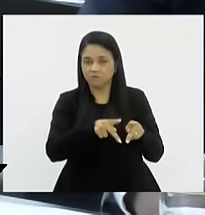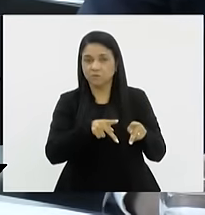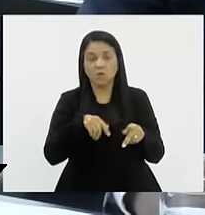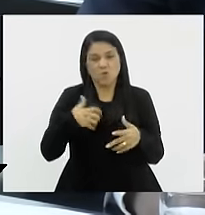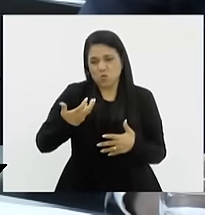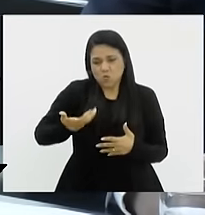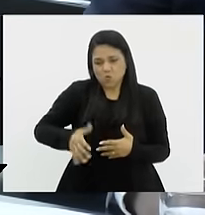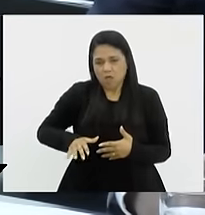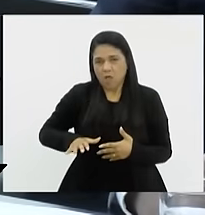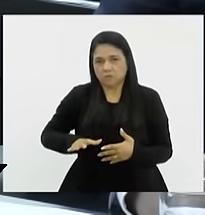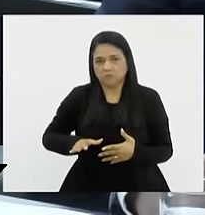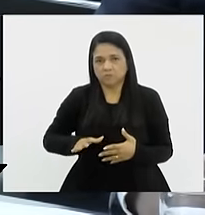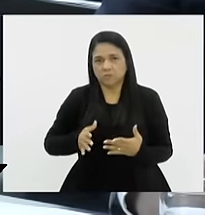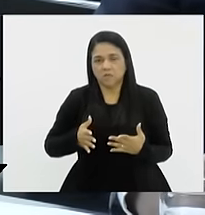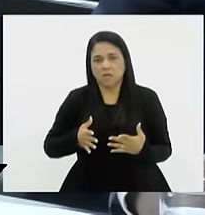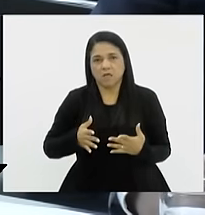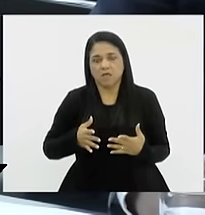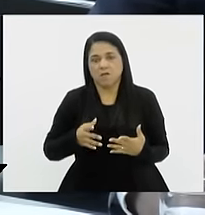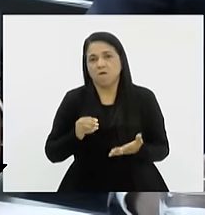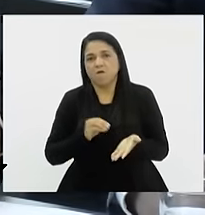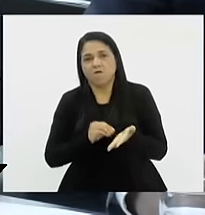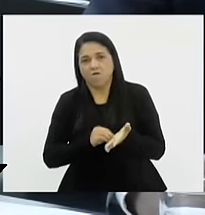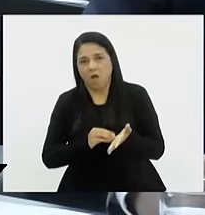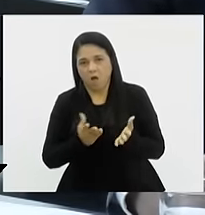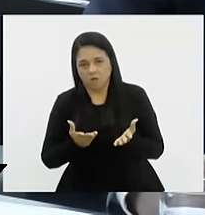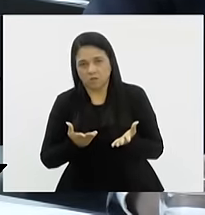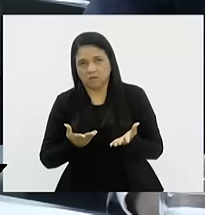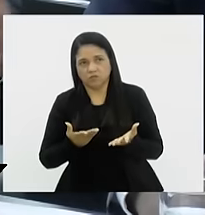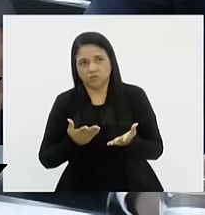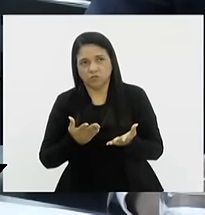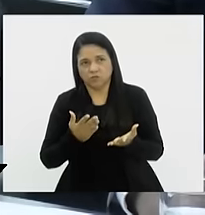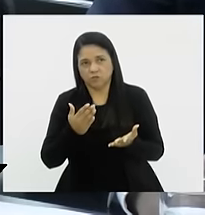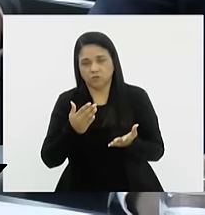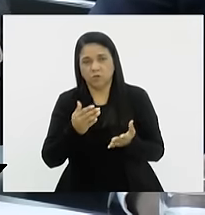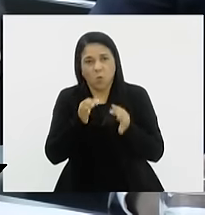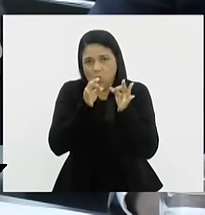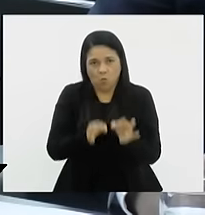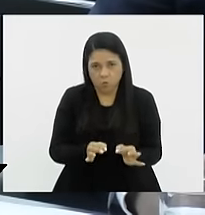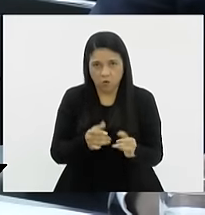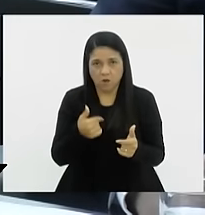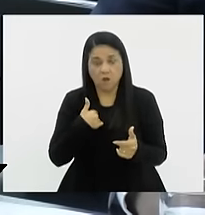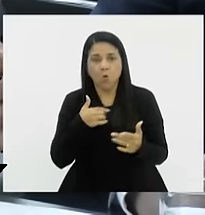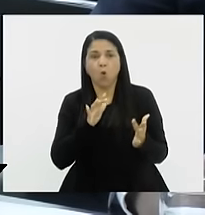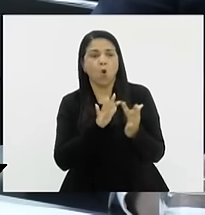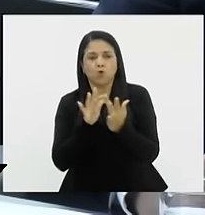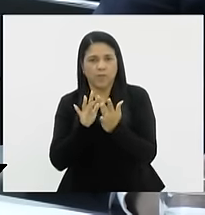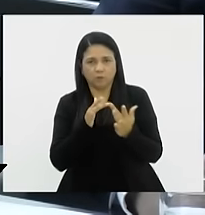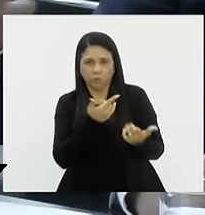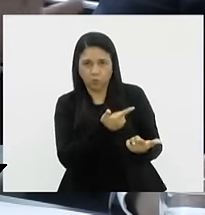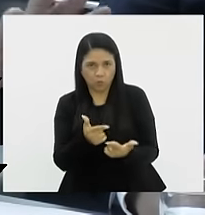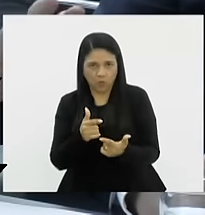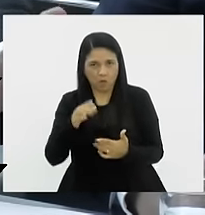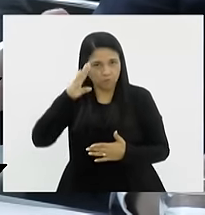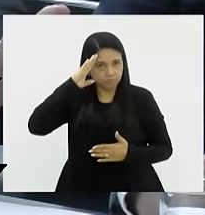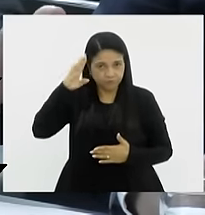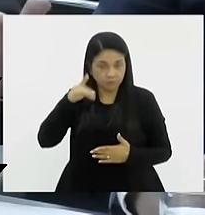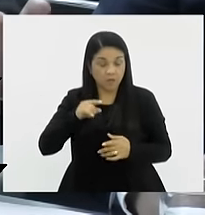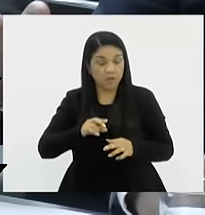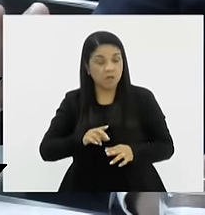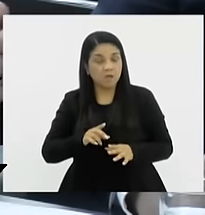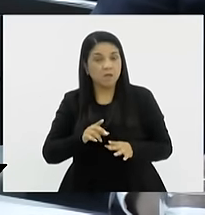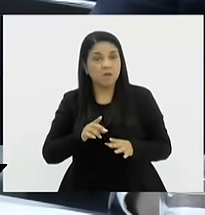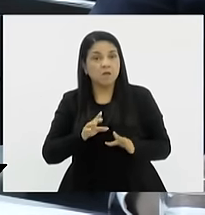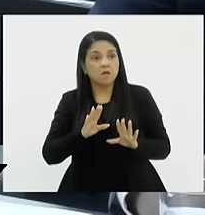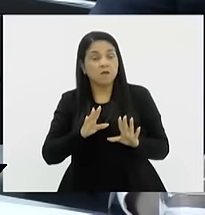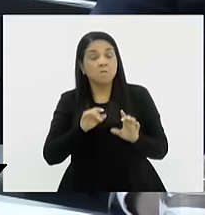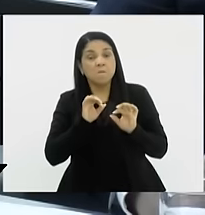Eu não quero ser aqui desonesto, porque não tenho contato com a Guarda Municipal, mas eu não percebo isso da Guarda. O policial militar é diferente. A